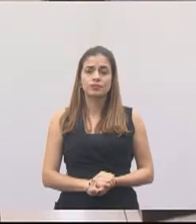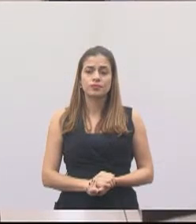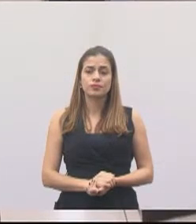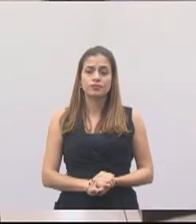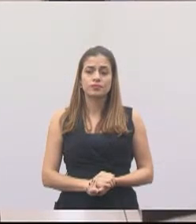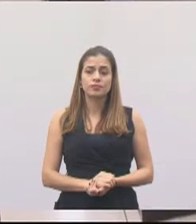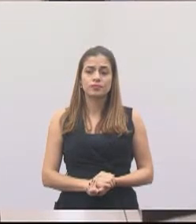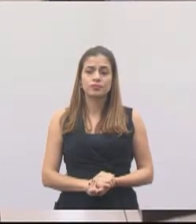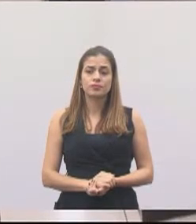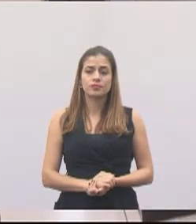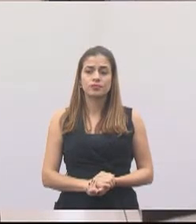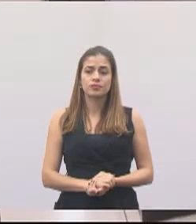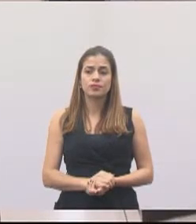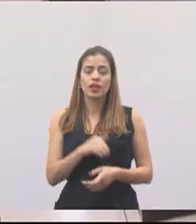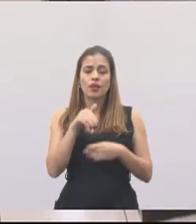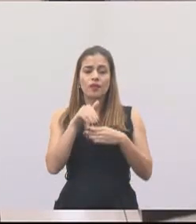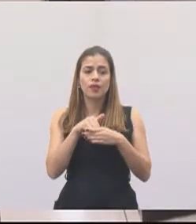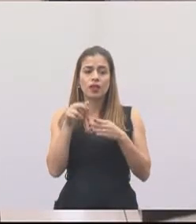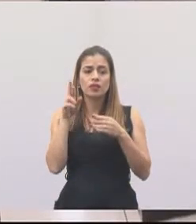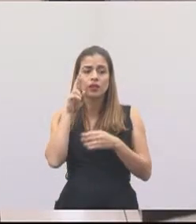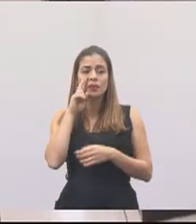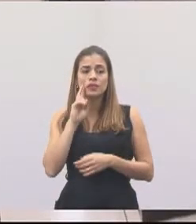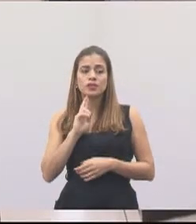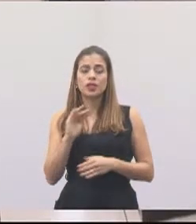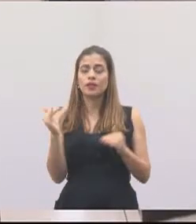Como vota o vereador Rogério Timóteo?